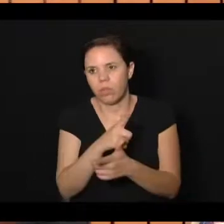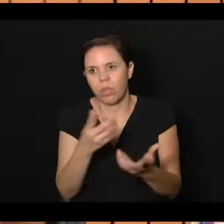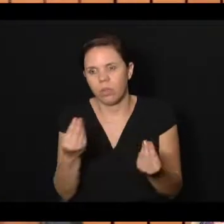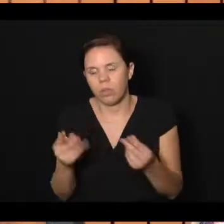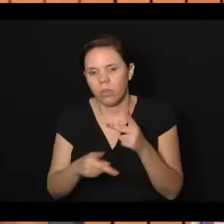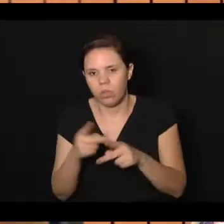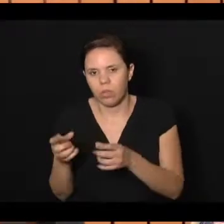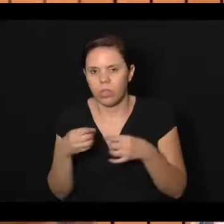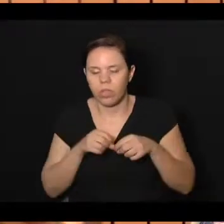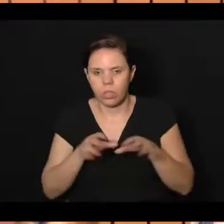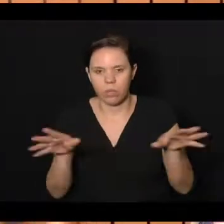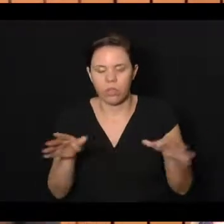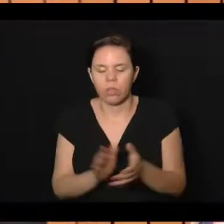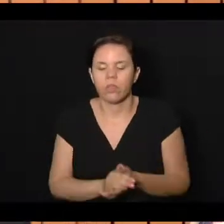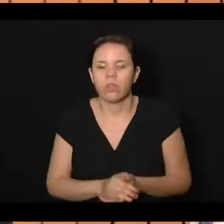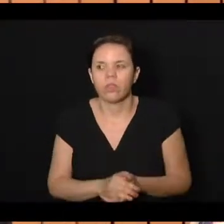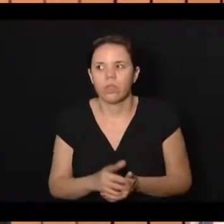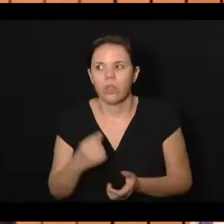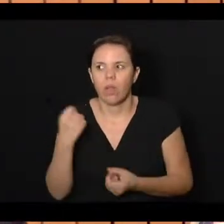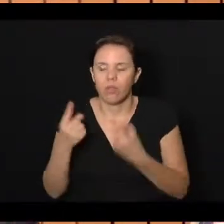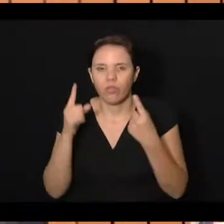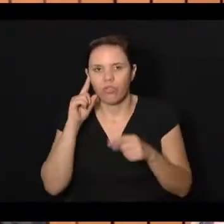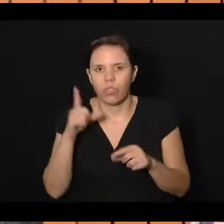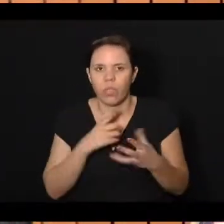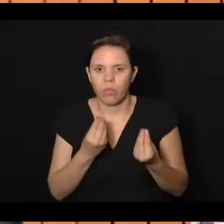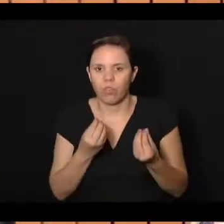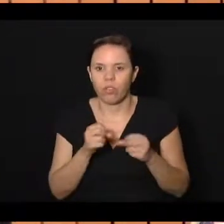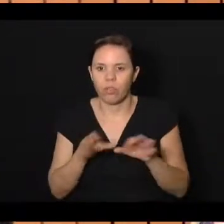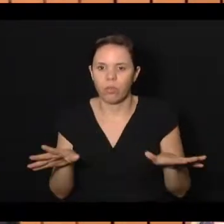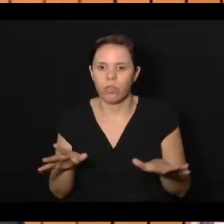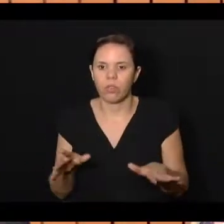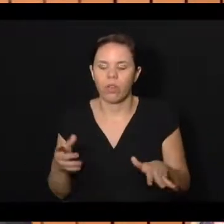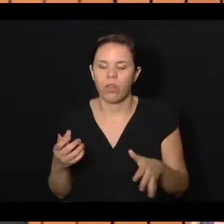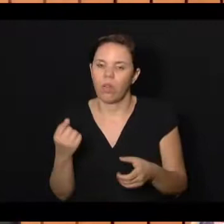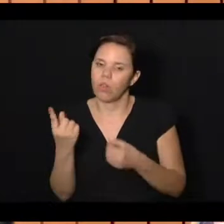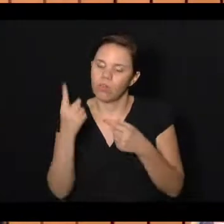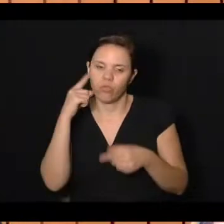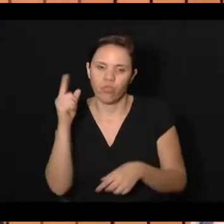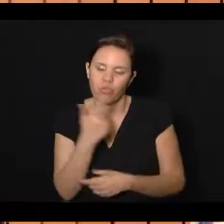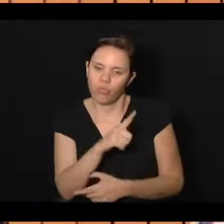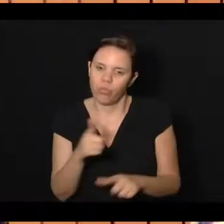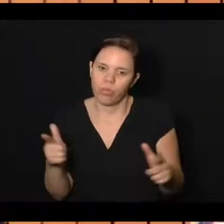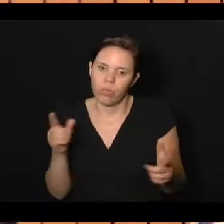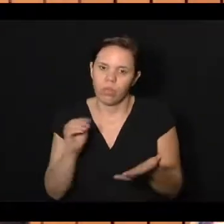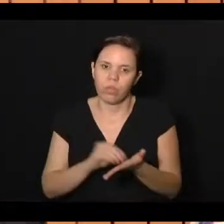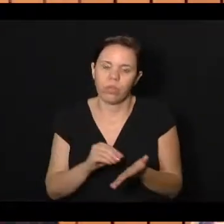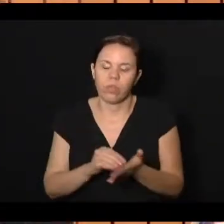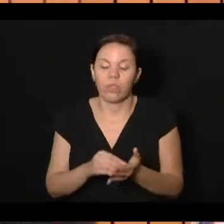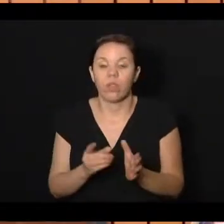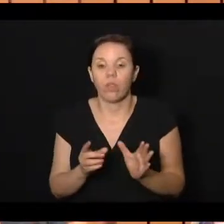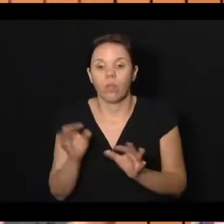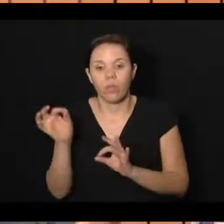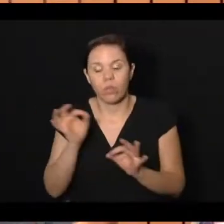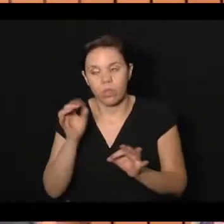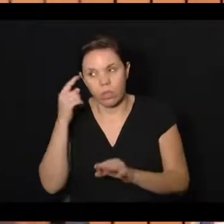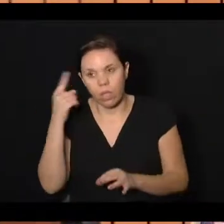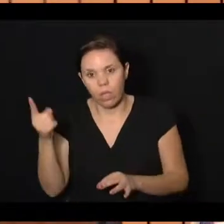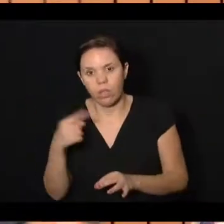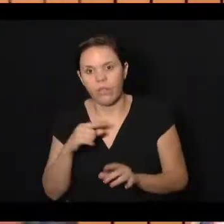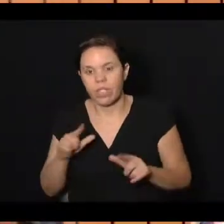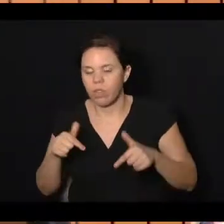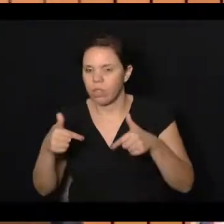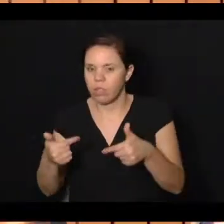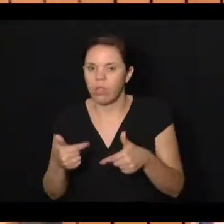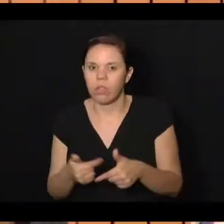tem dia que você tem que ter uma distribuição e outros dias não acho que talvez o ideal seria organizar esses grupos aqui eles façam também as suas acções nem